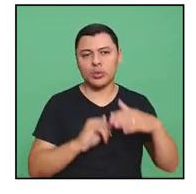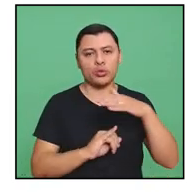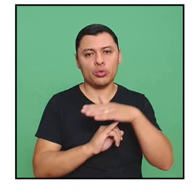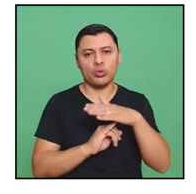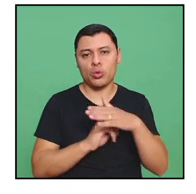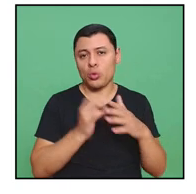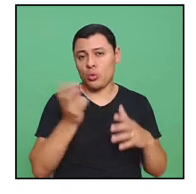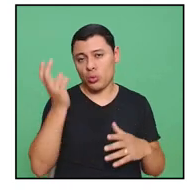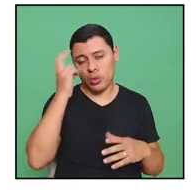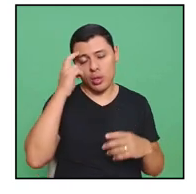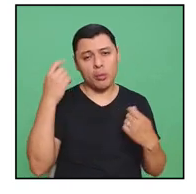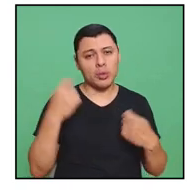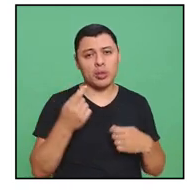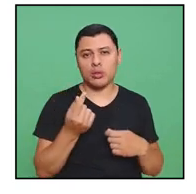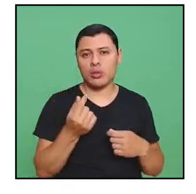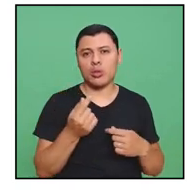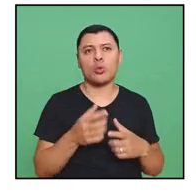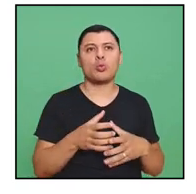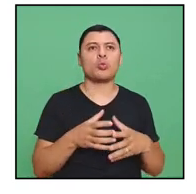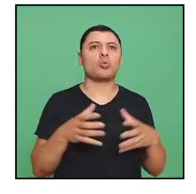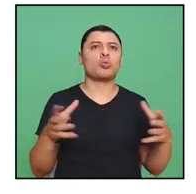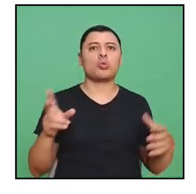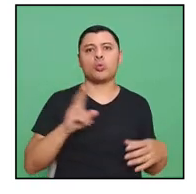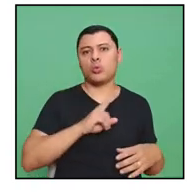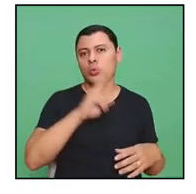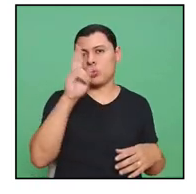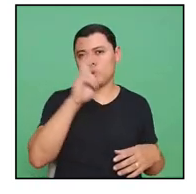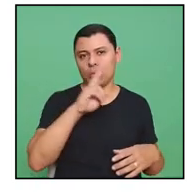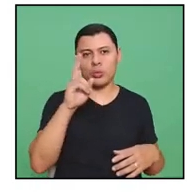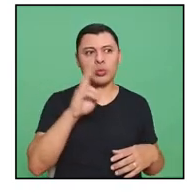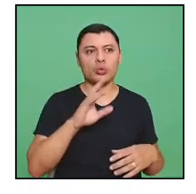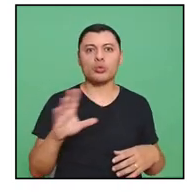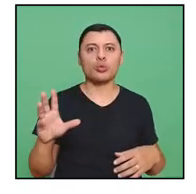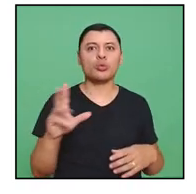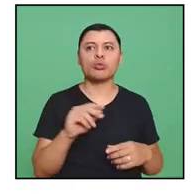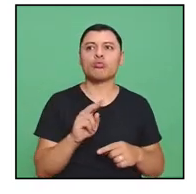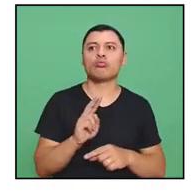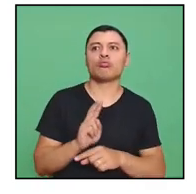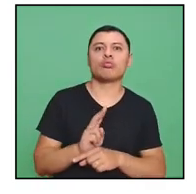de um orçamento gigantesco todo ano.